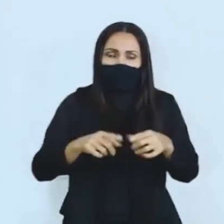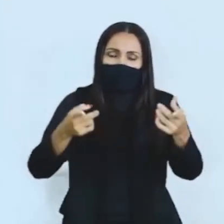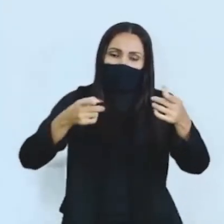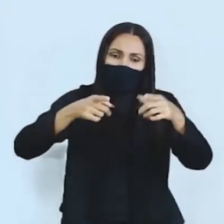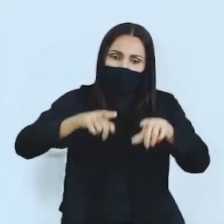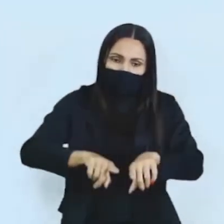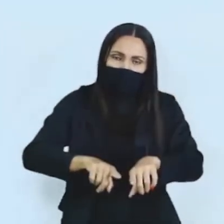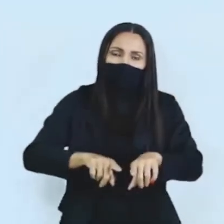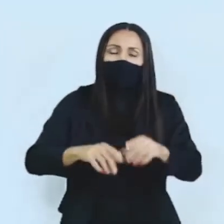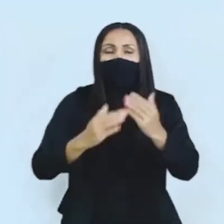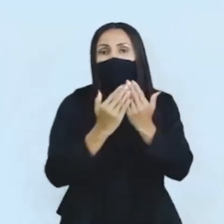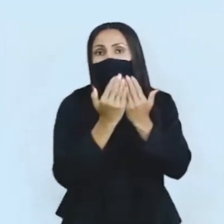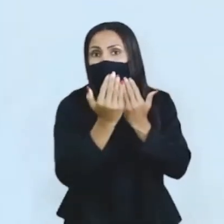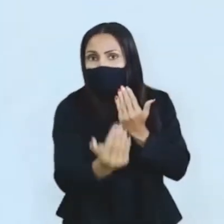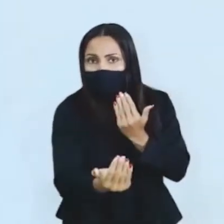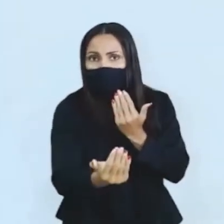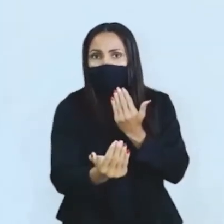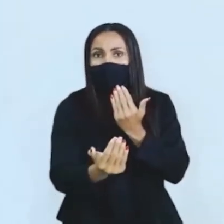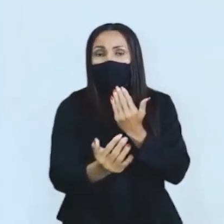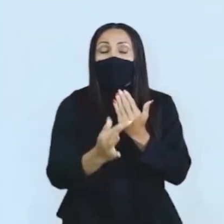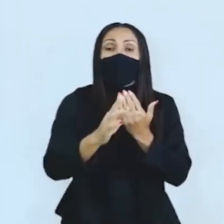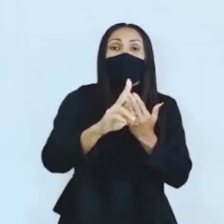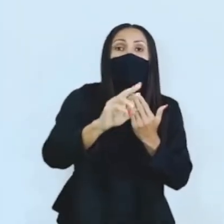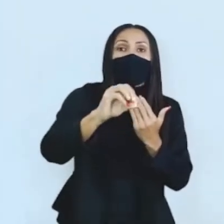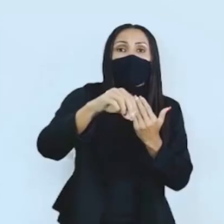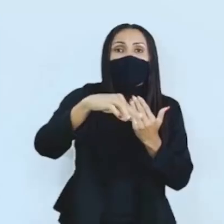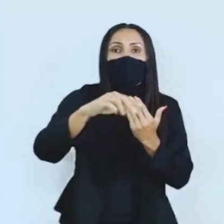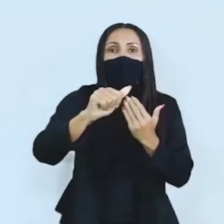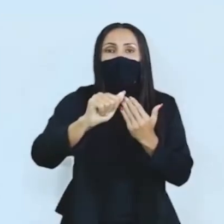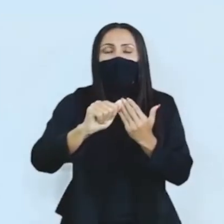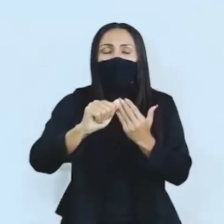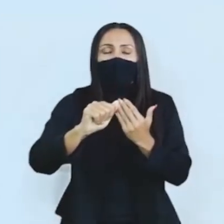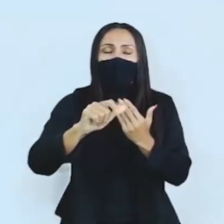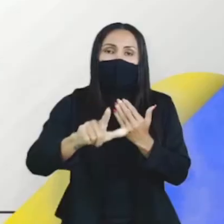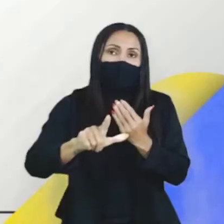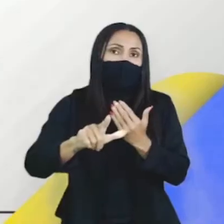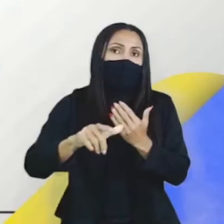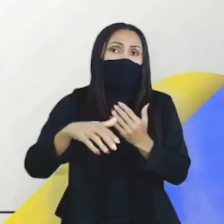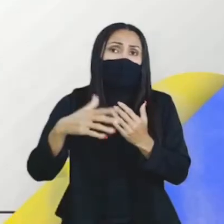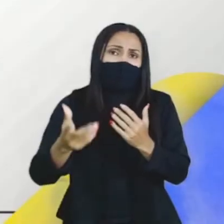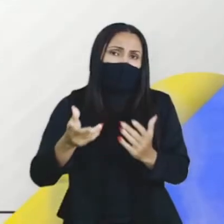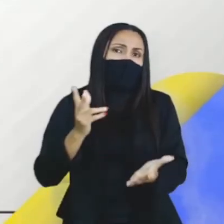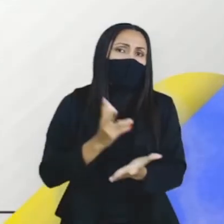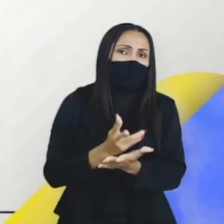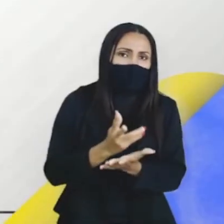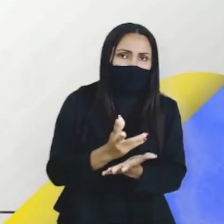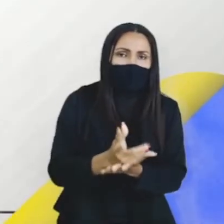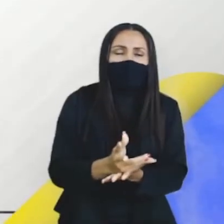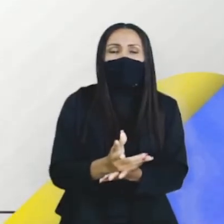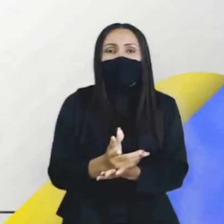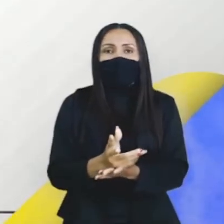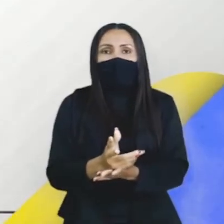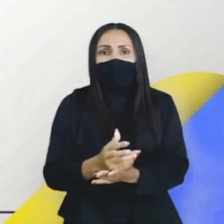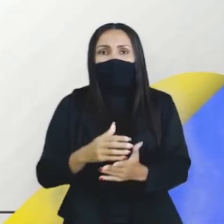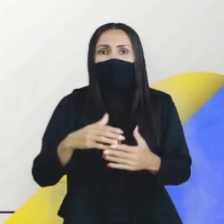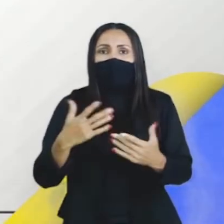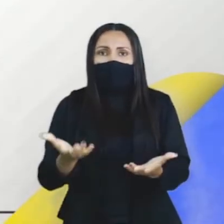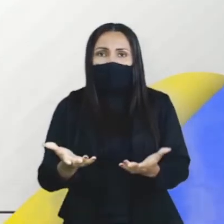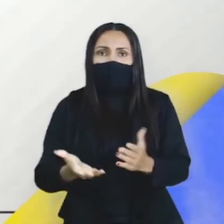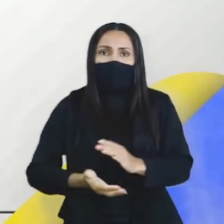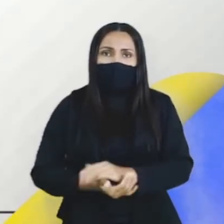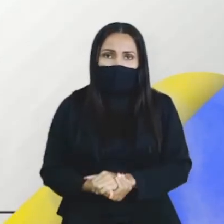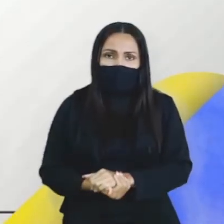à frontal. Então, a frontal e a posterior vão conservar a propriedade da circunferência e